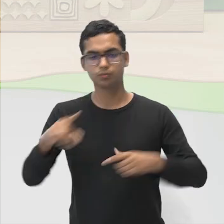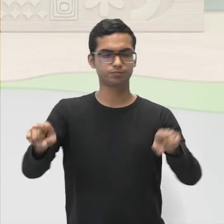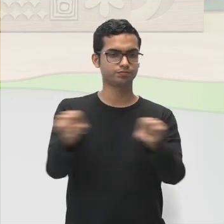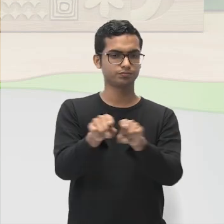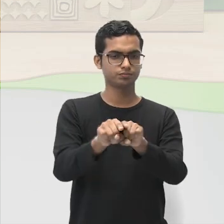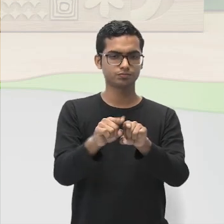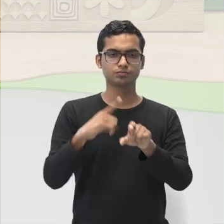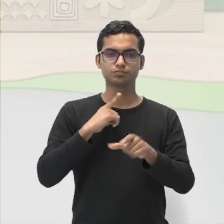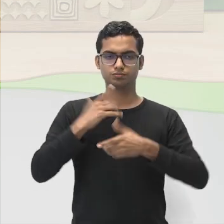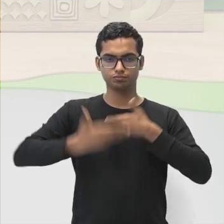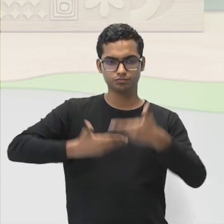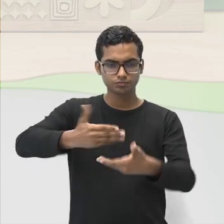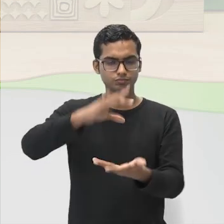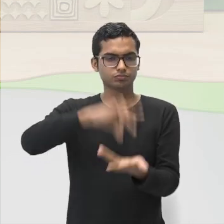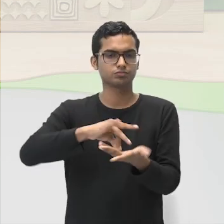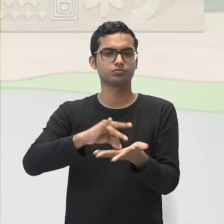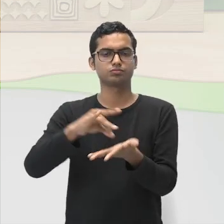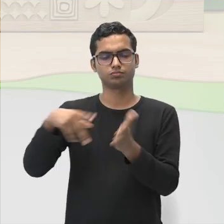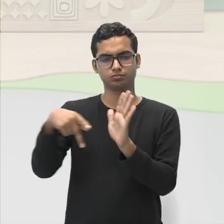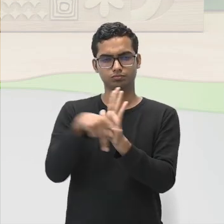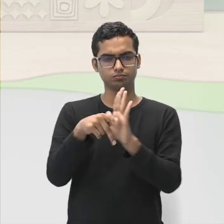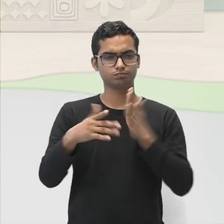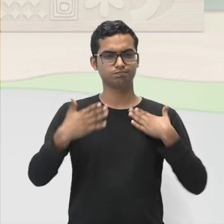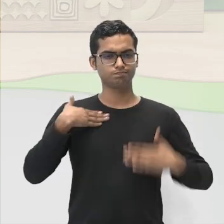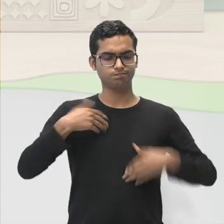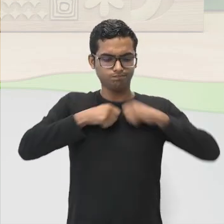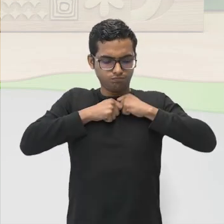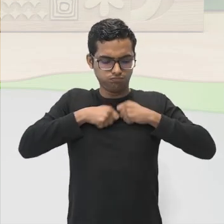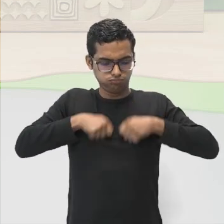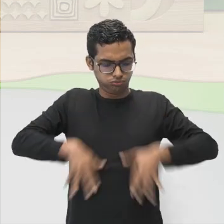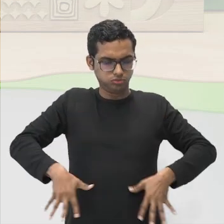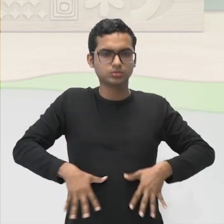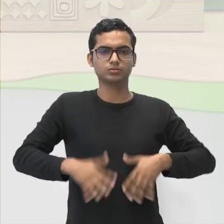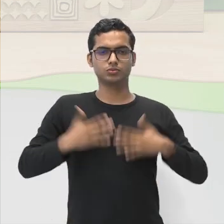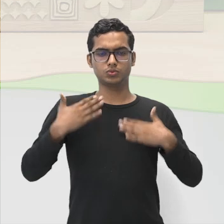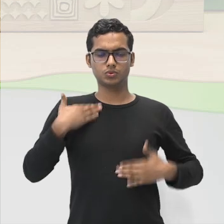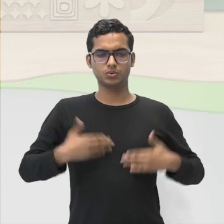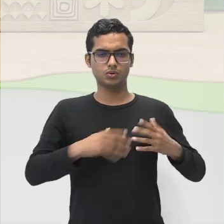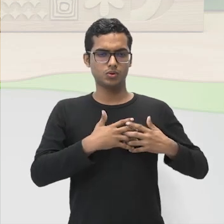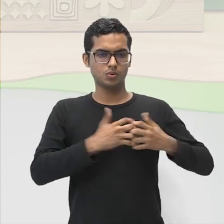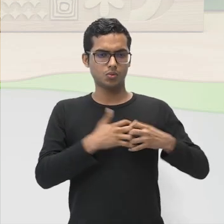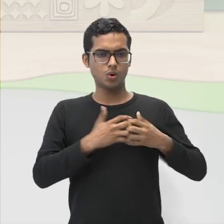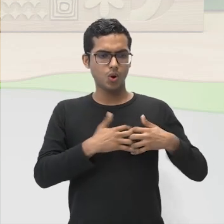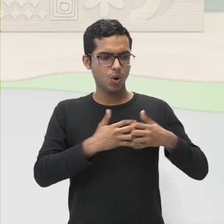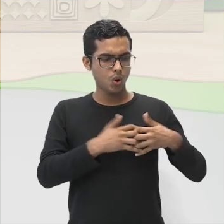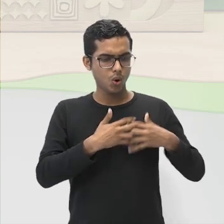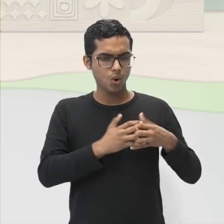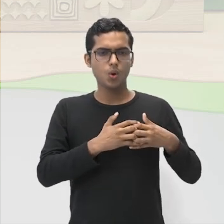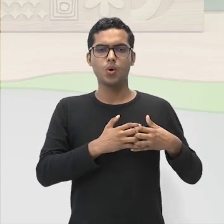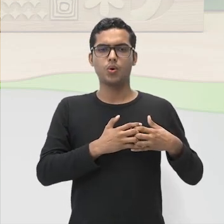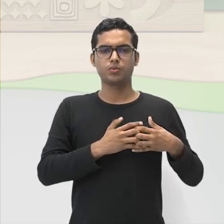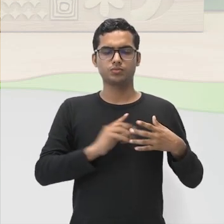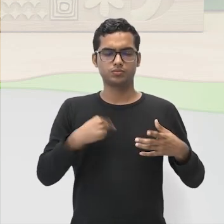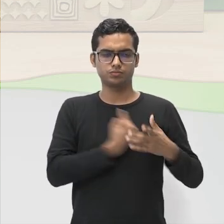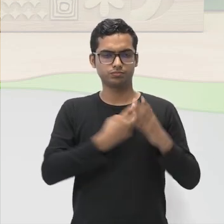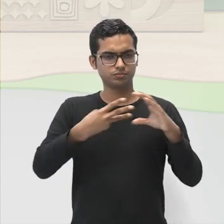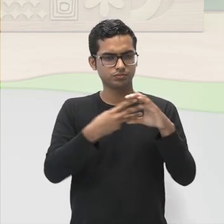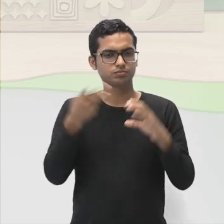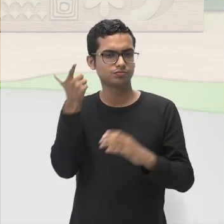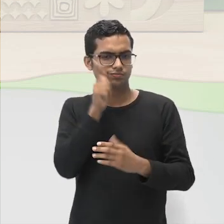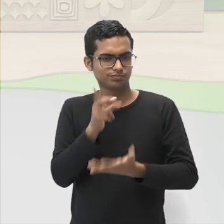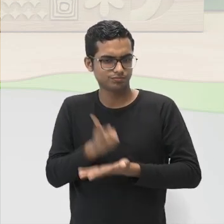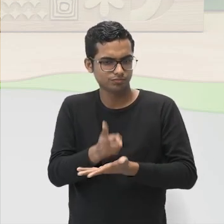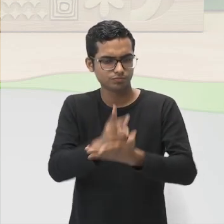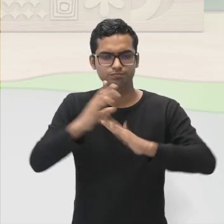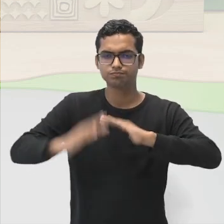nosso alimento nos nutrientes que precisamos para que as nossas células